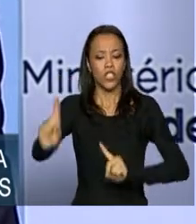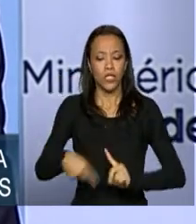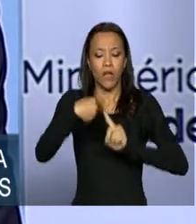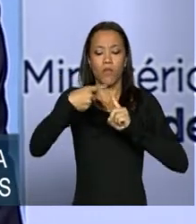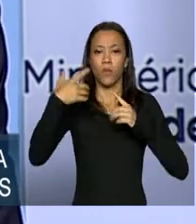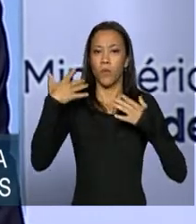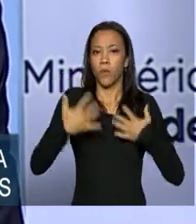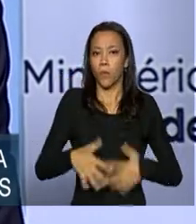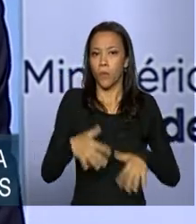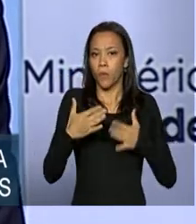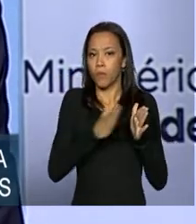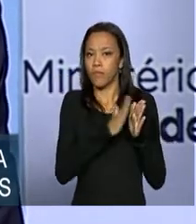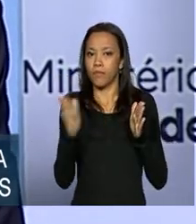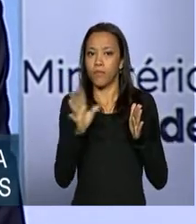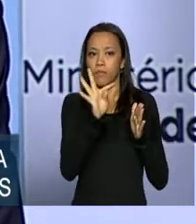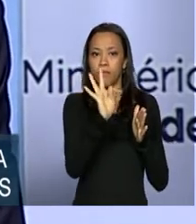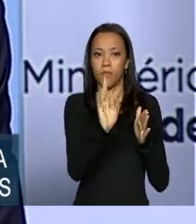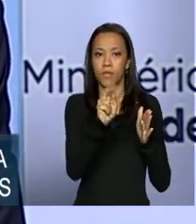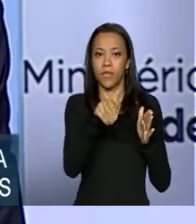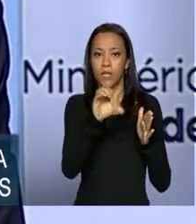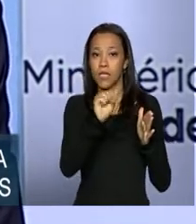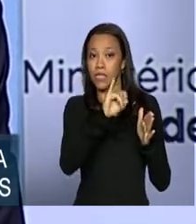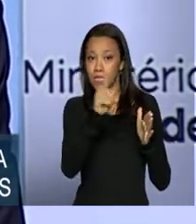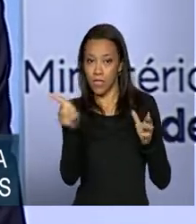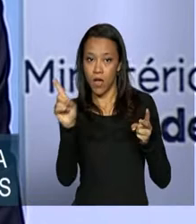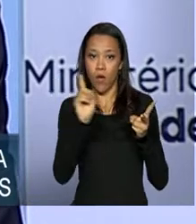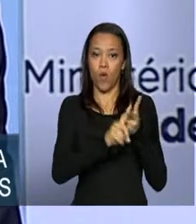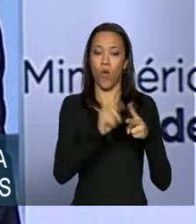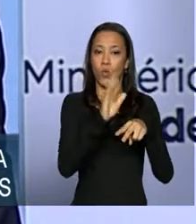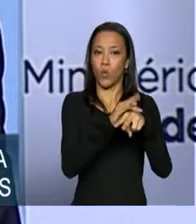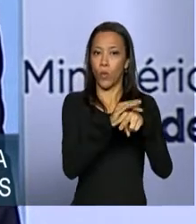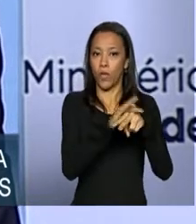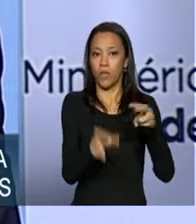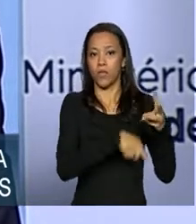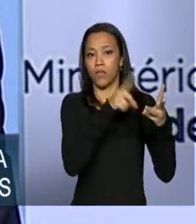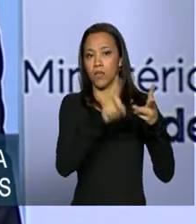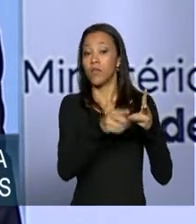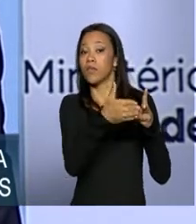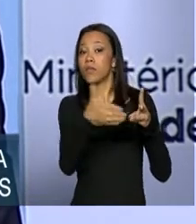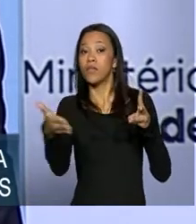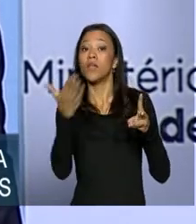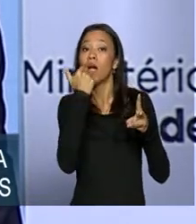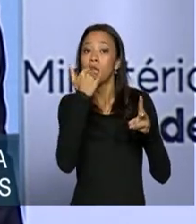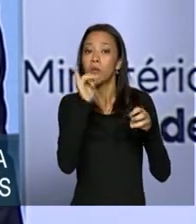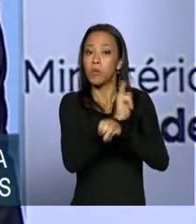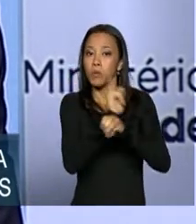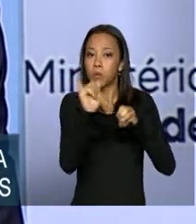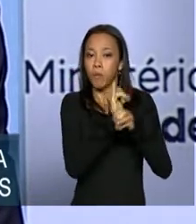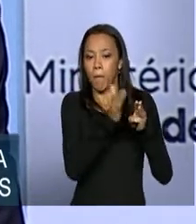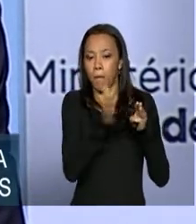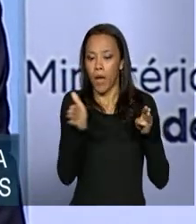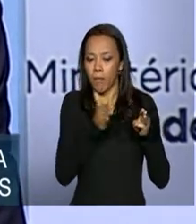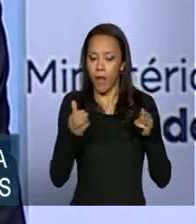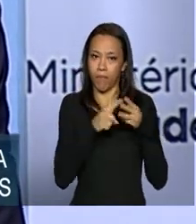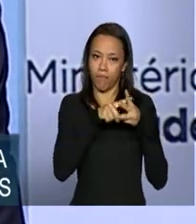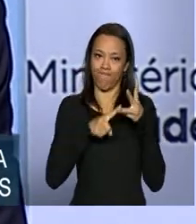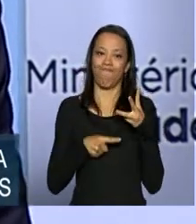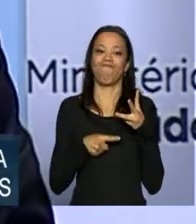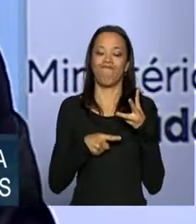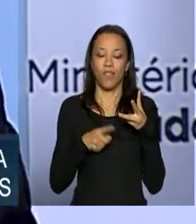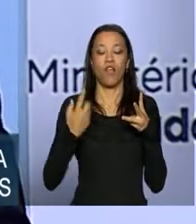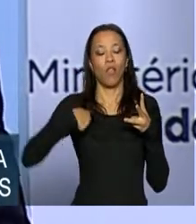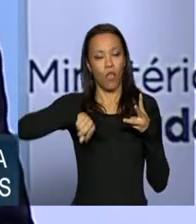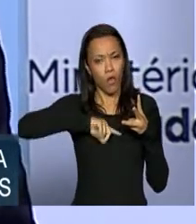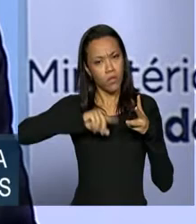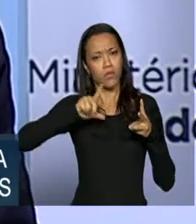sua transição demográfica, epidemiológica e nutricional. Então, eu acho que a gente tem objetivos claramente